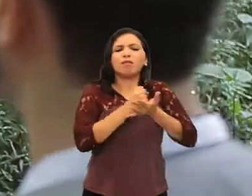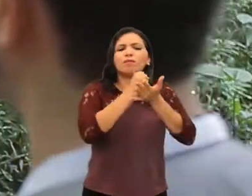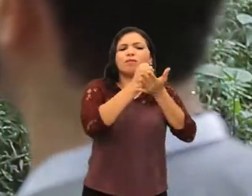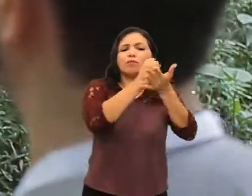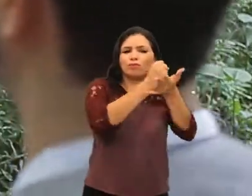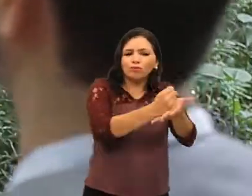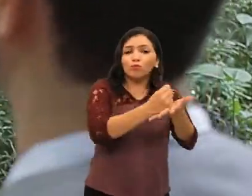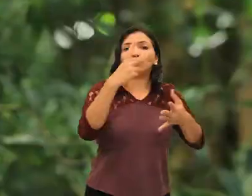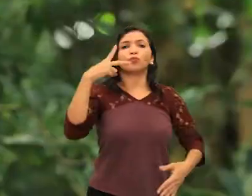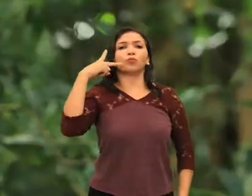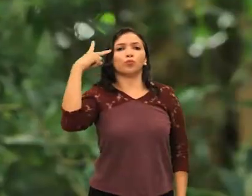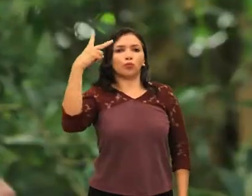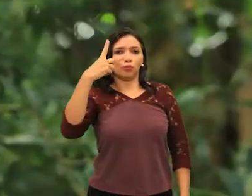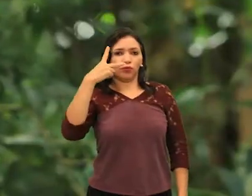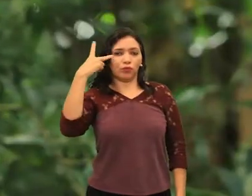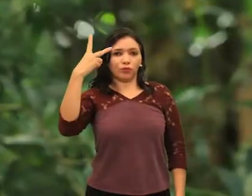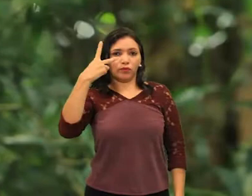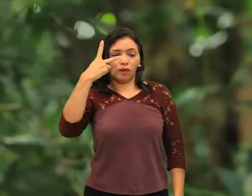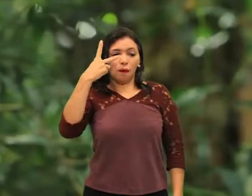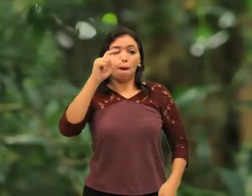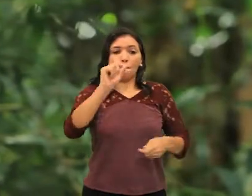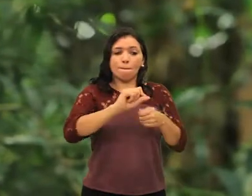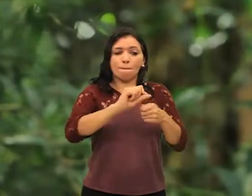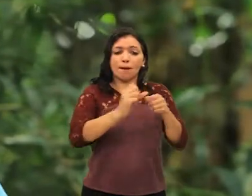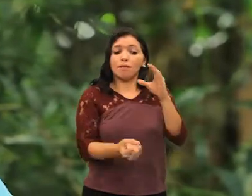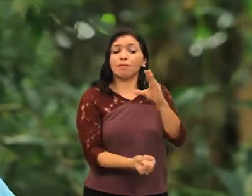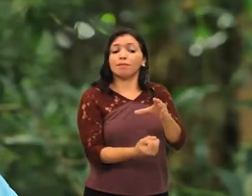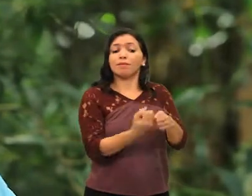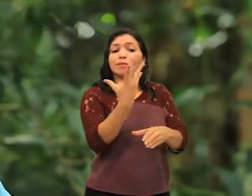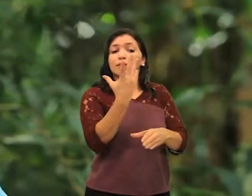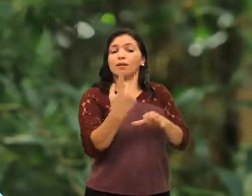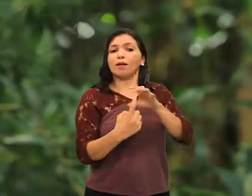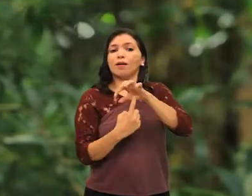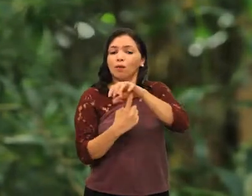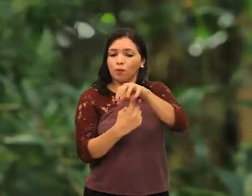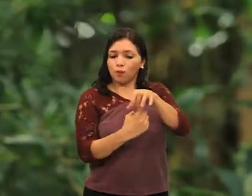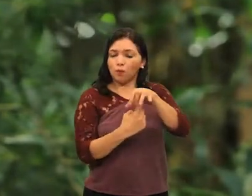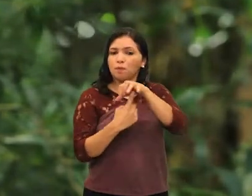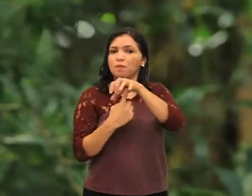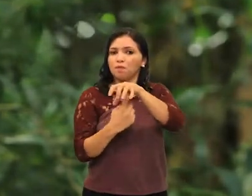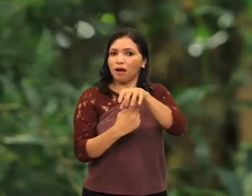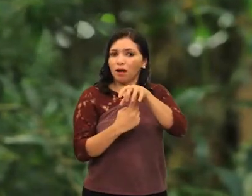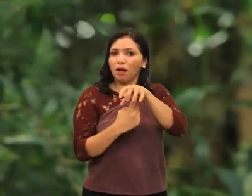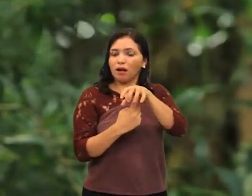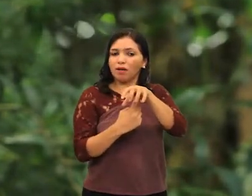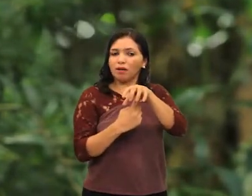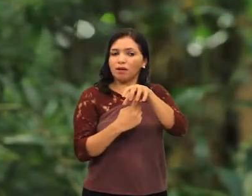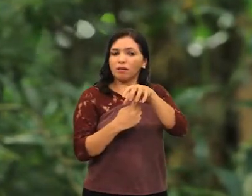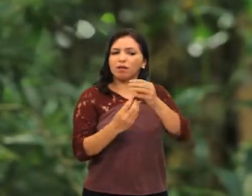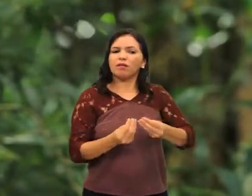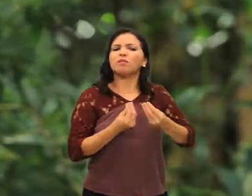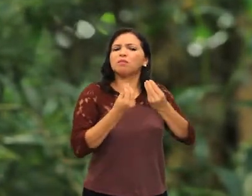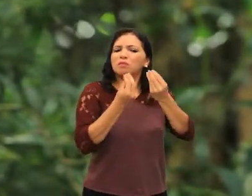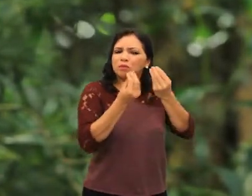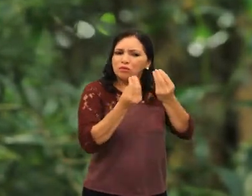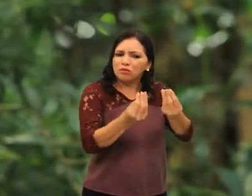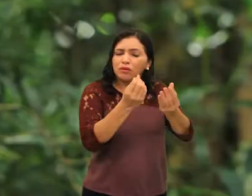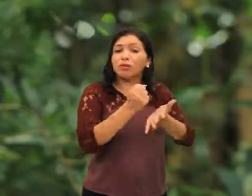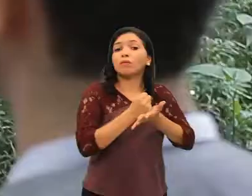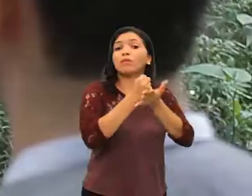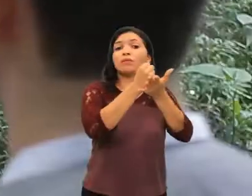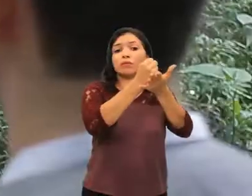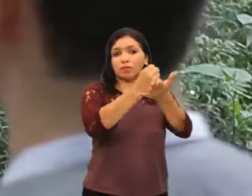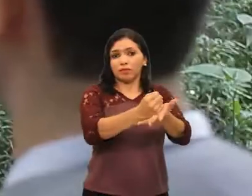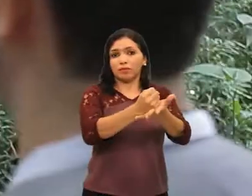dos vereadores para a criação desse parque, né? Então eles manifestaram, né, esse apoio e a igreja